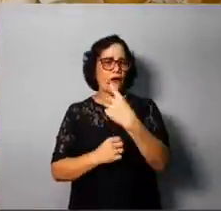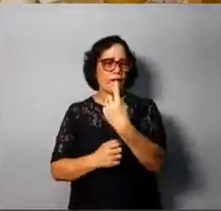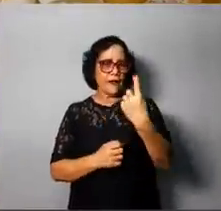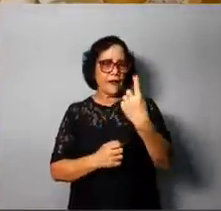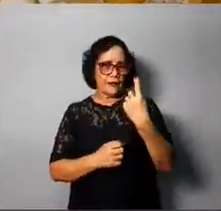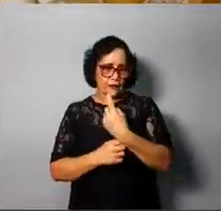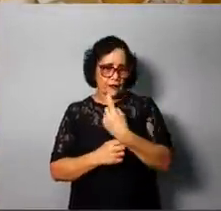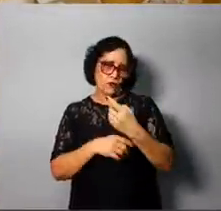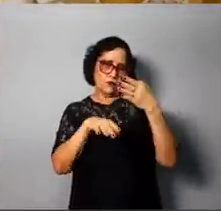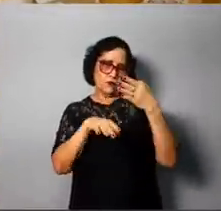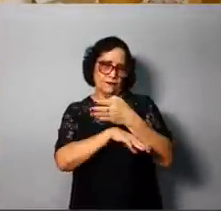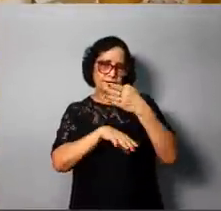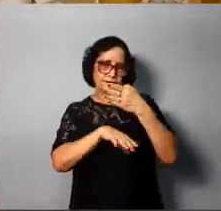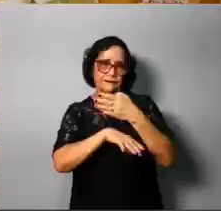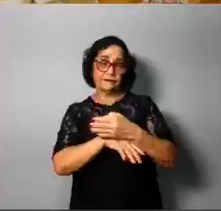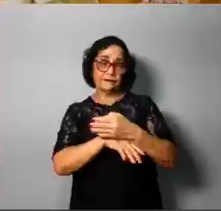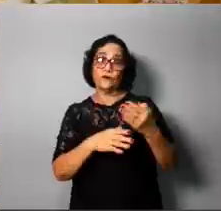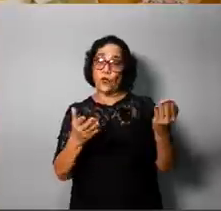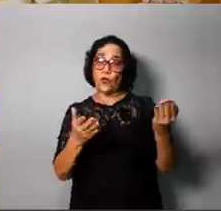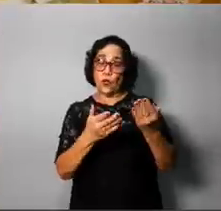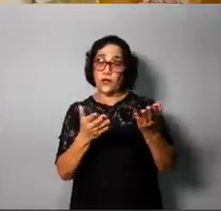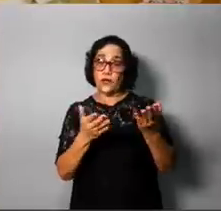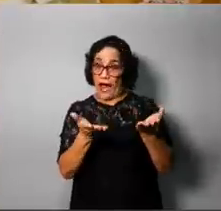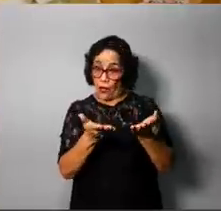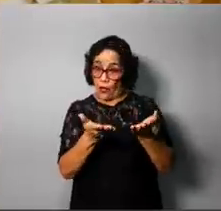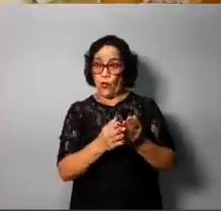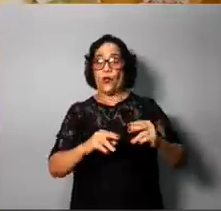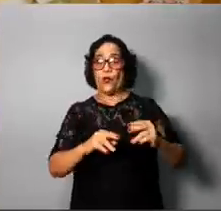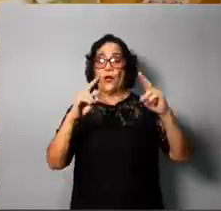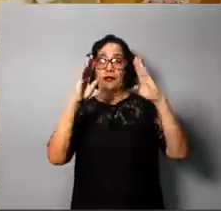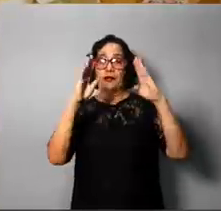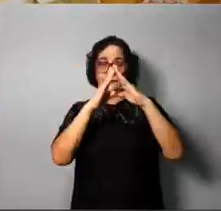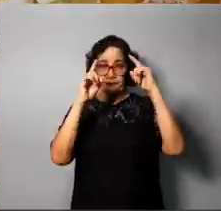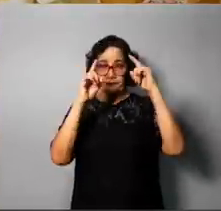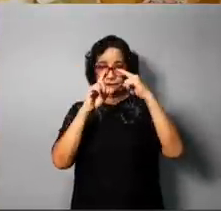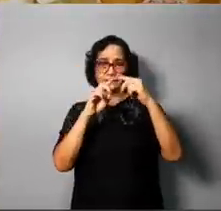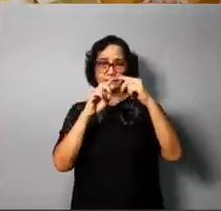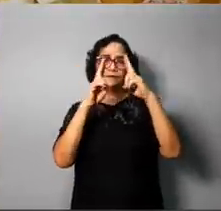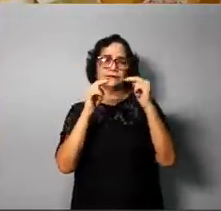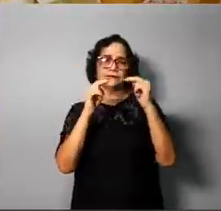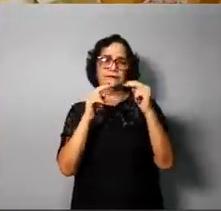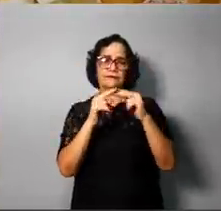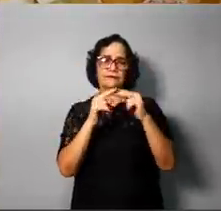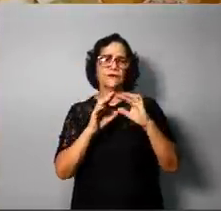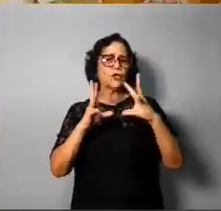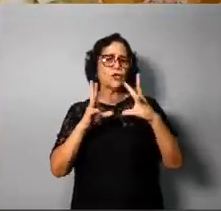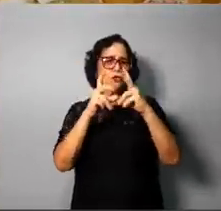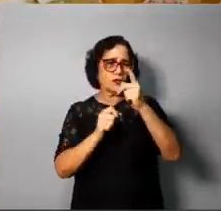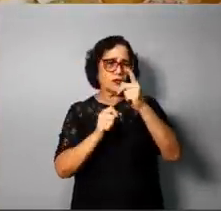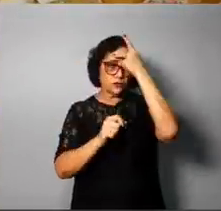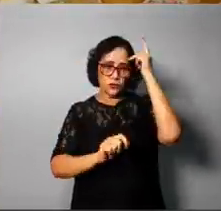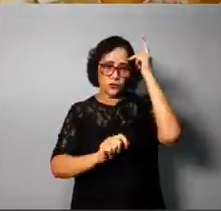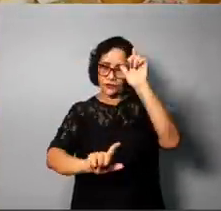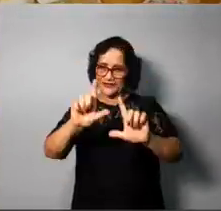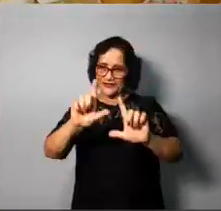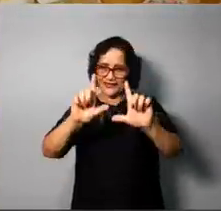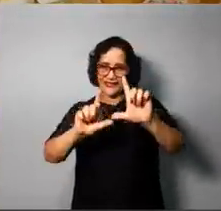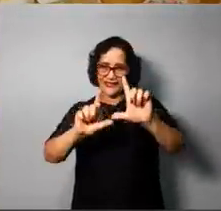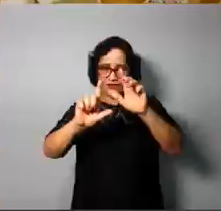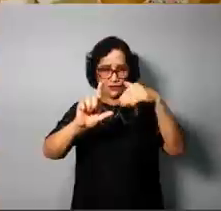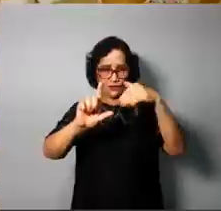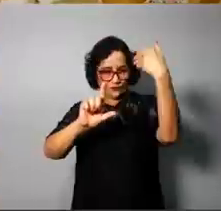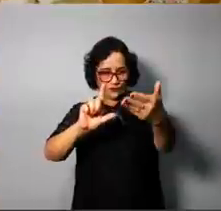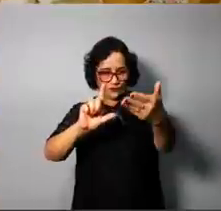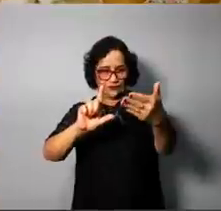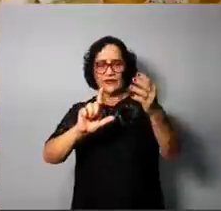na Basílica e todos aqueles que nos acompanham pela rede de TV, de